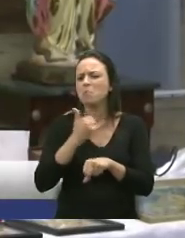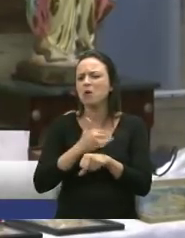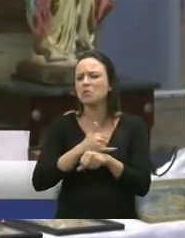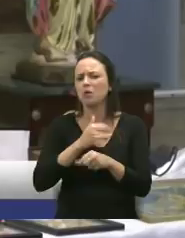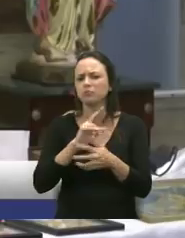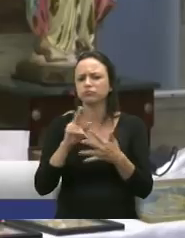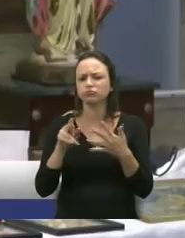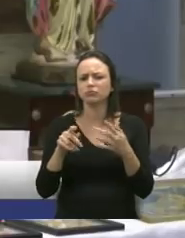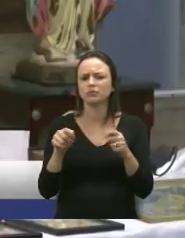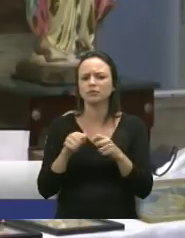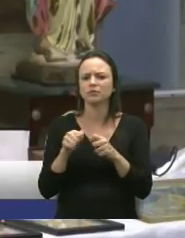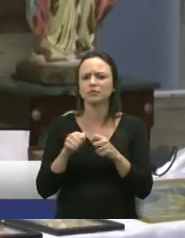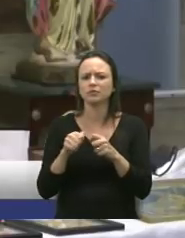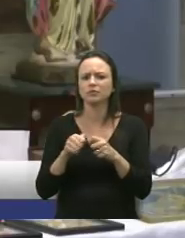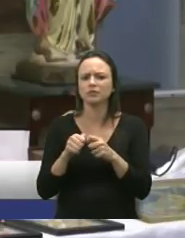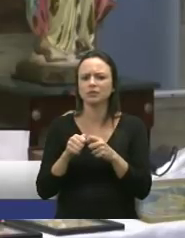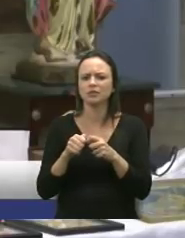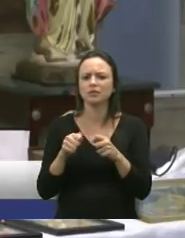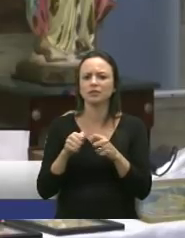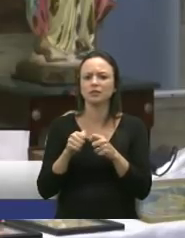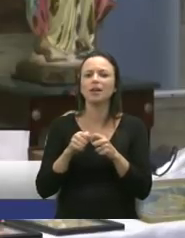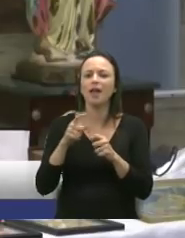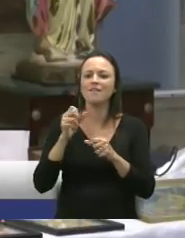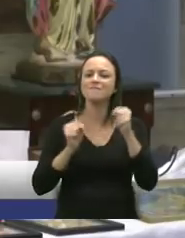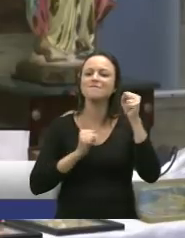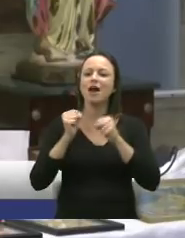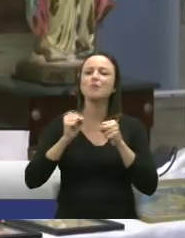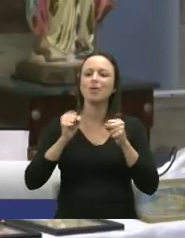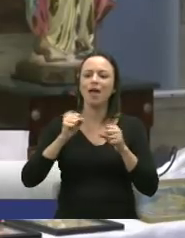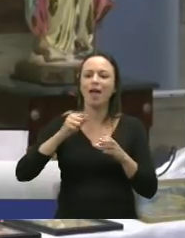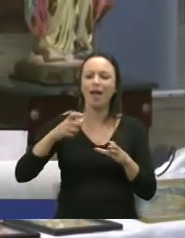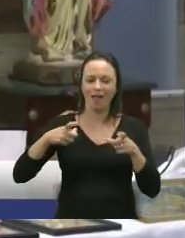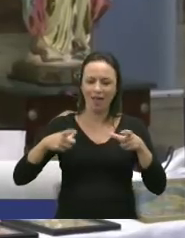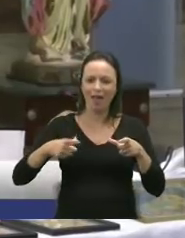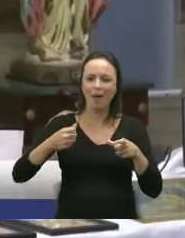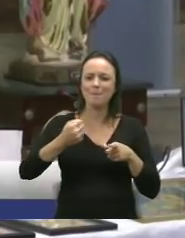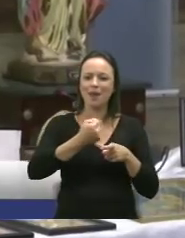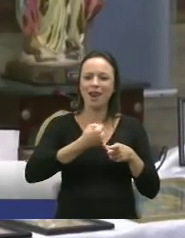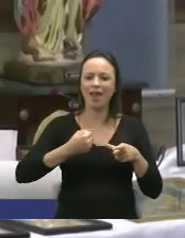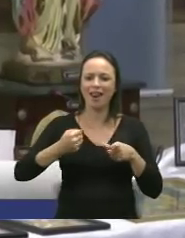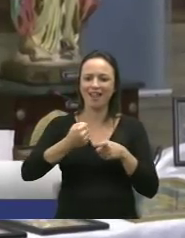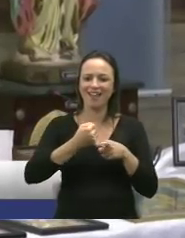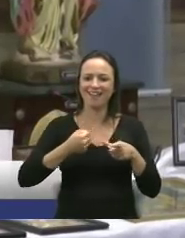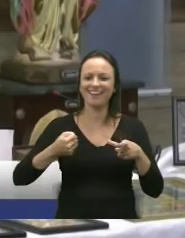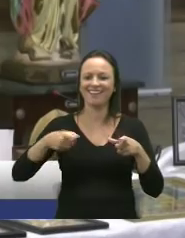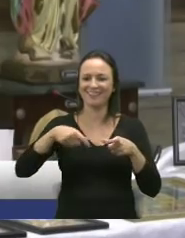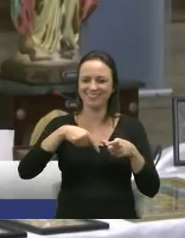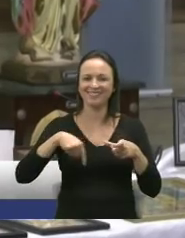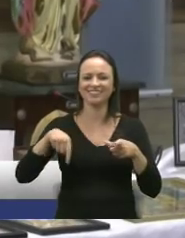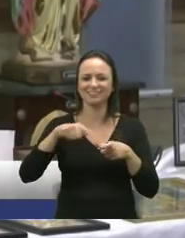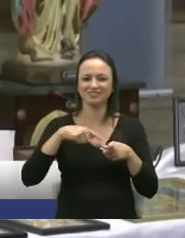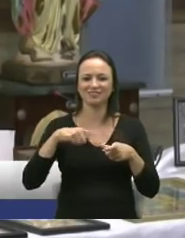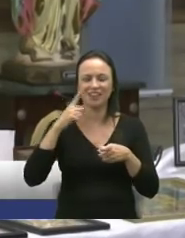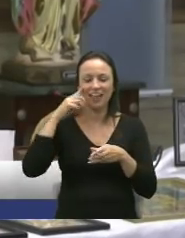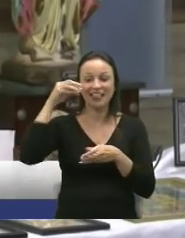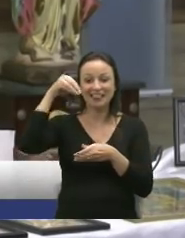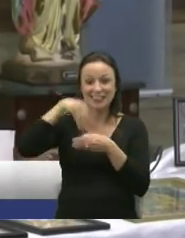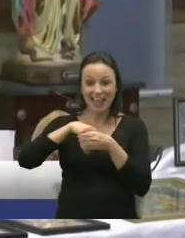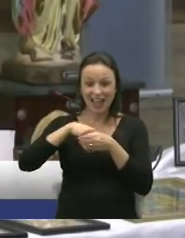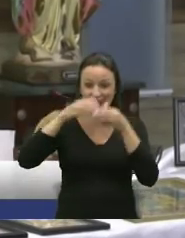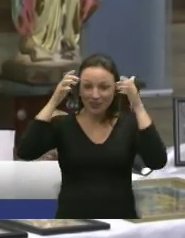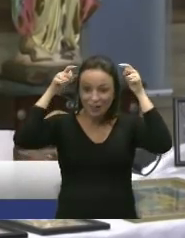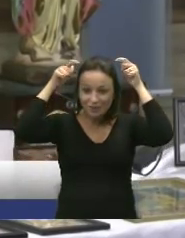e fizemos em fábrica de panela os capacetes de aço. E o mais interessante é aqui dentro. Aqui dentro do